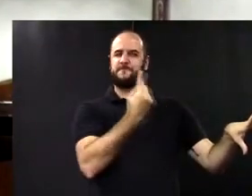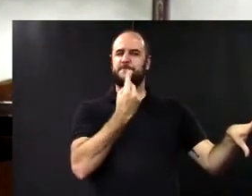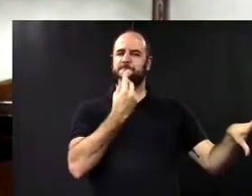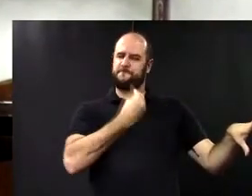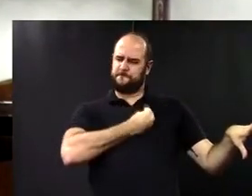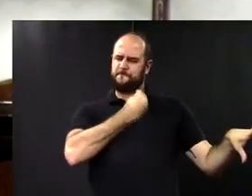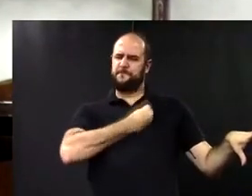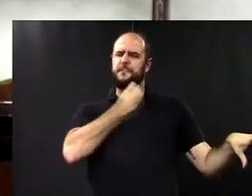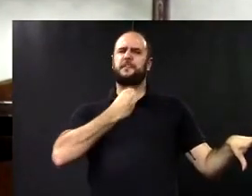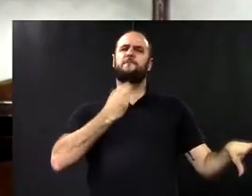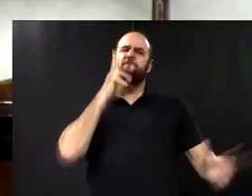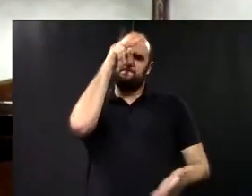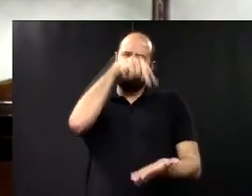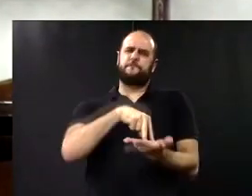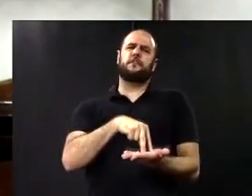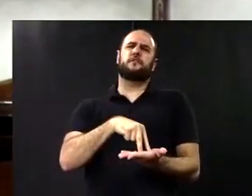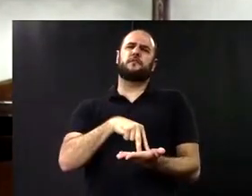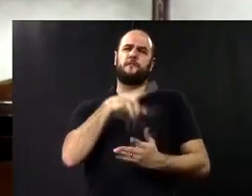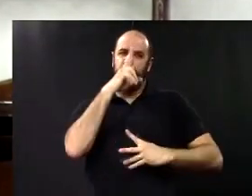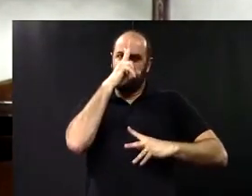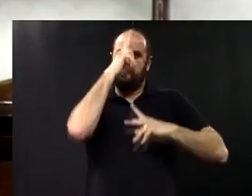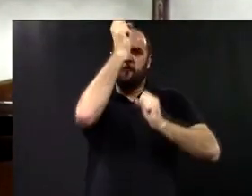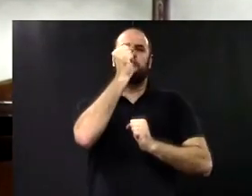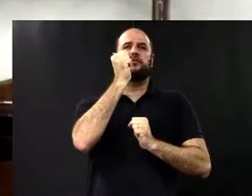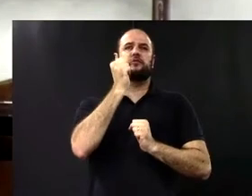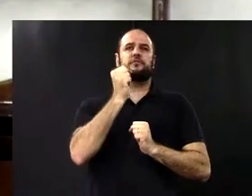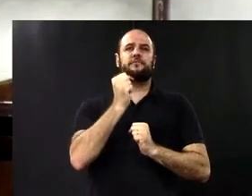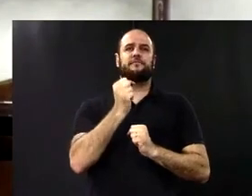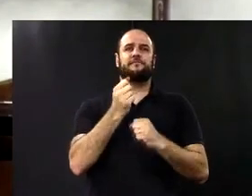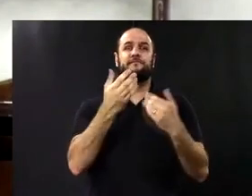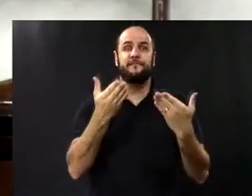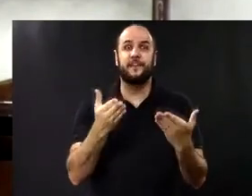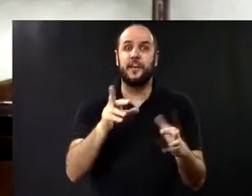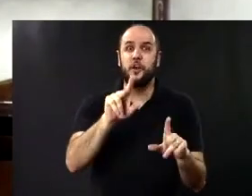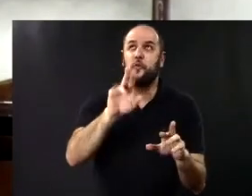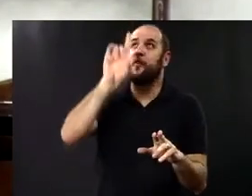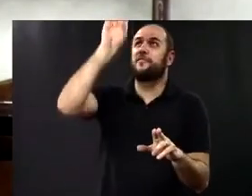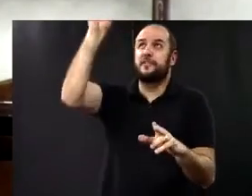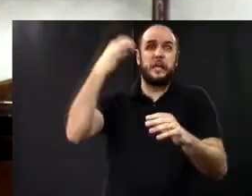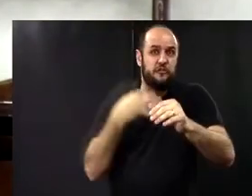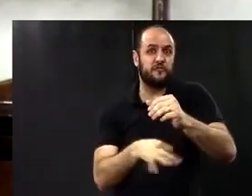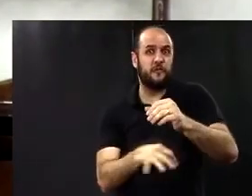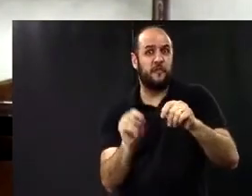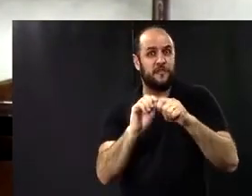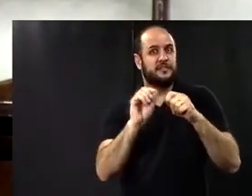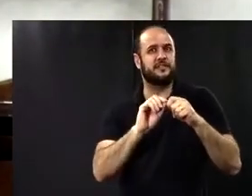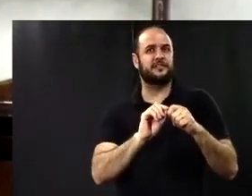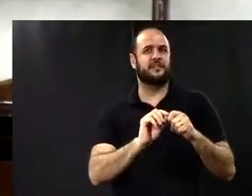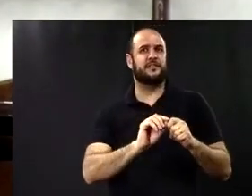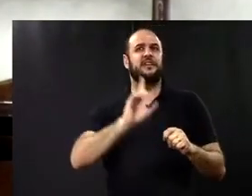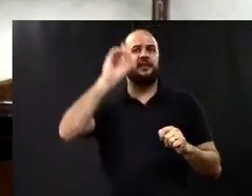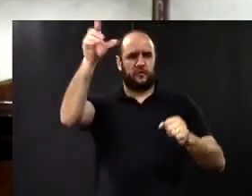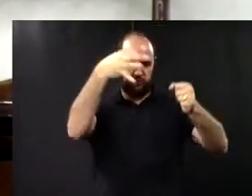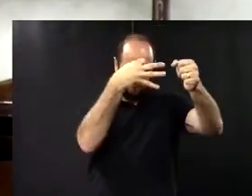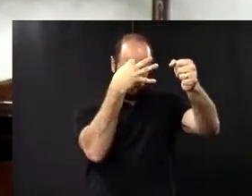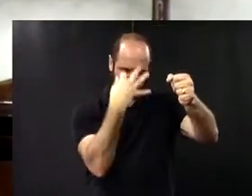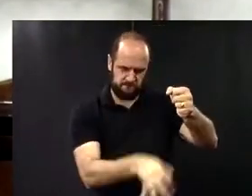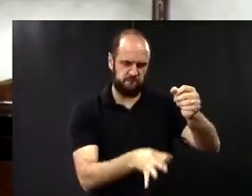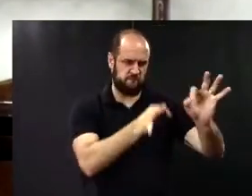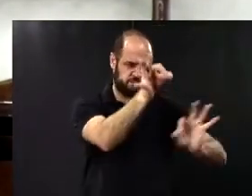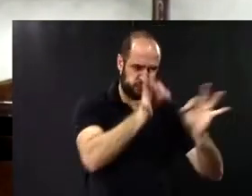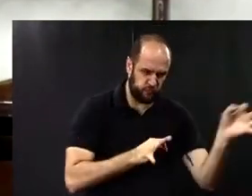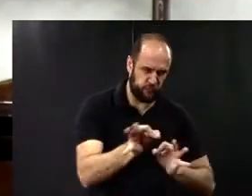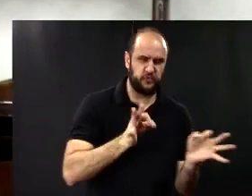pecado. E veja, é isso que Deus faz conosco. Ele não suaviza a disciplina dele sobre nós,